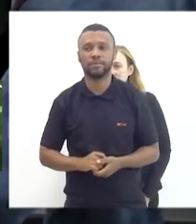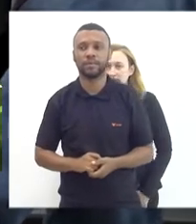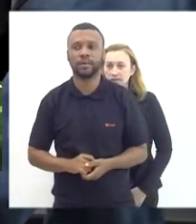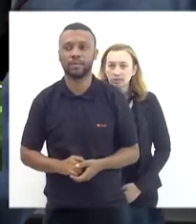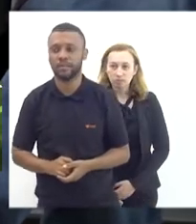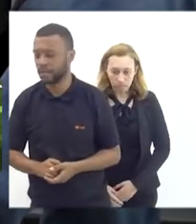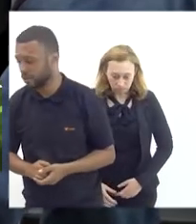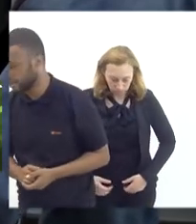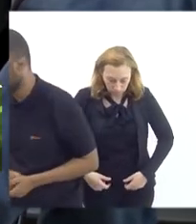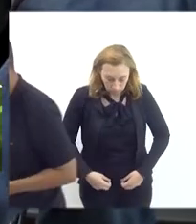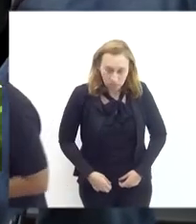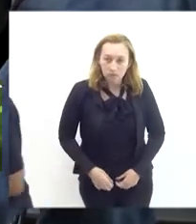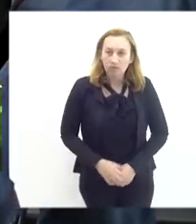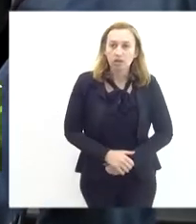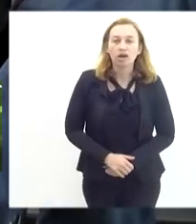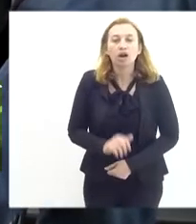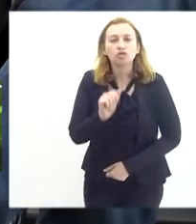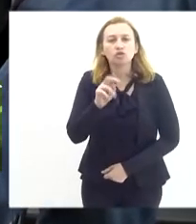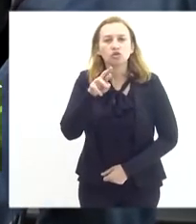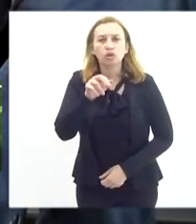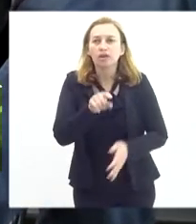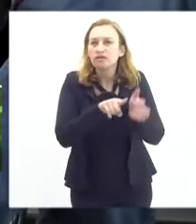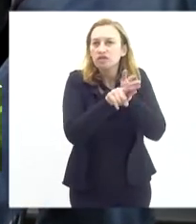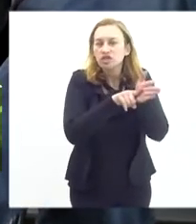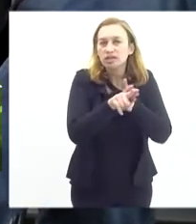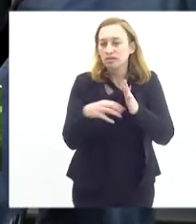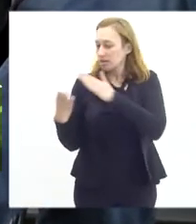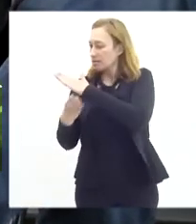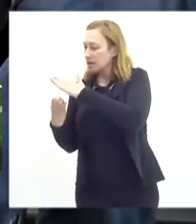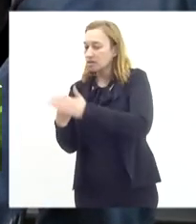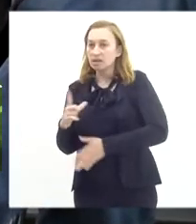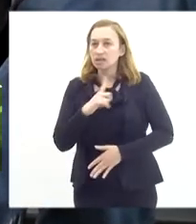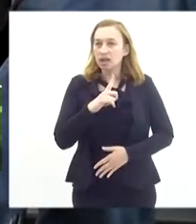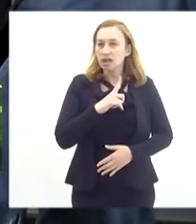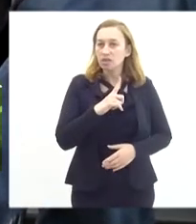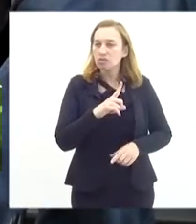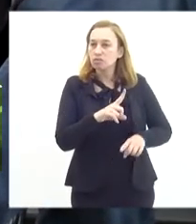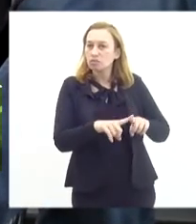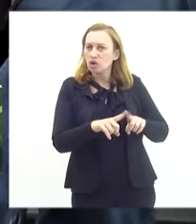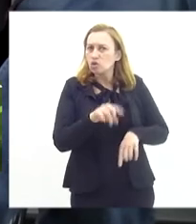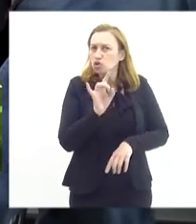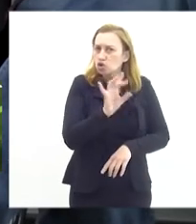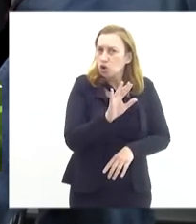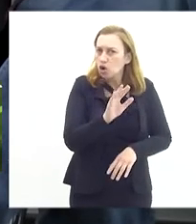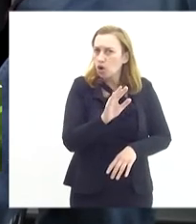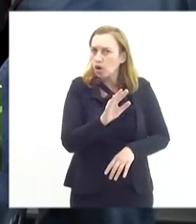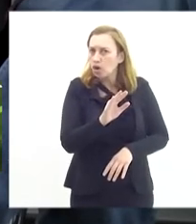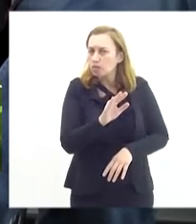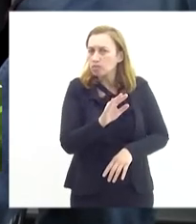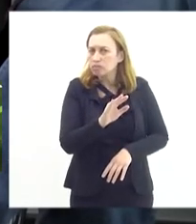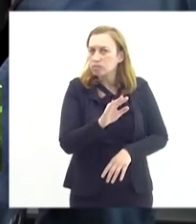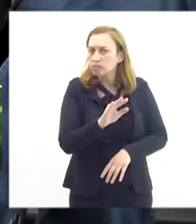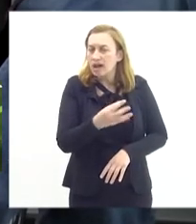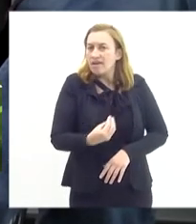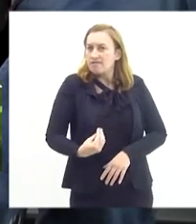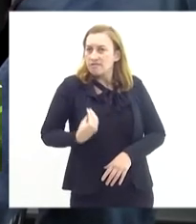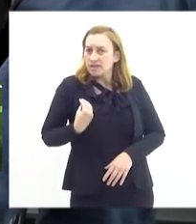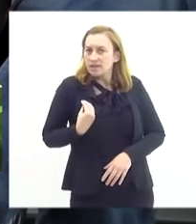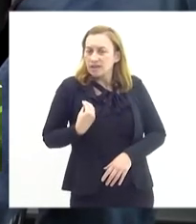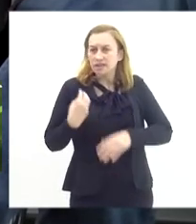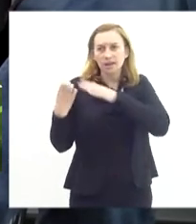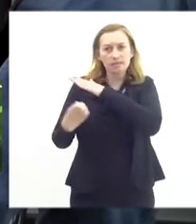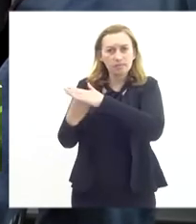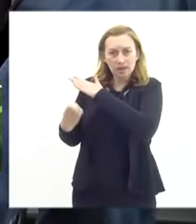levantamento, auditoria, fiscalização da empresa, você tem num instrumento só, num processo só, a vida da